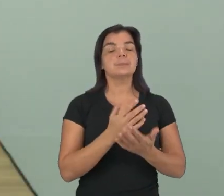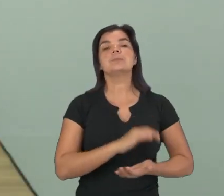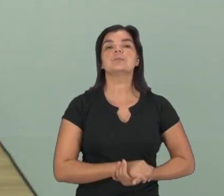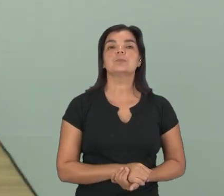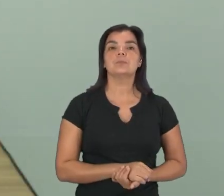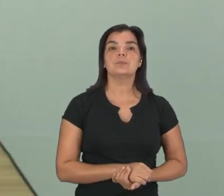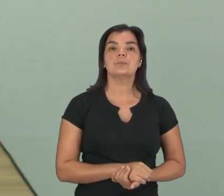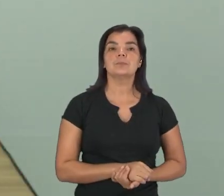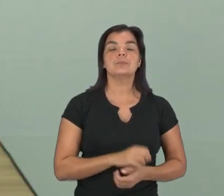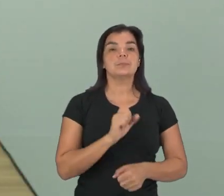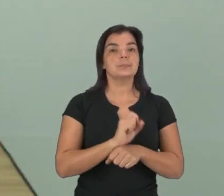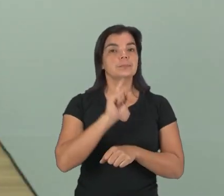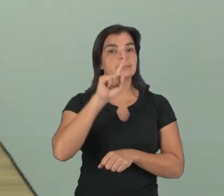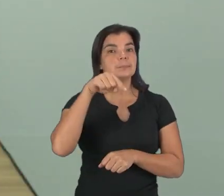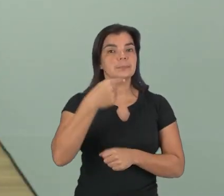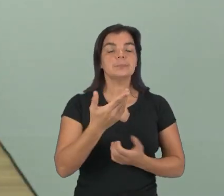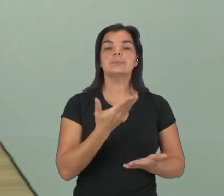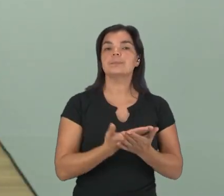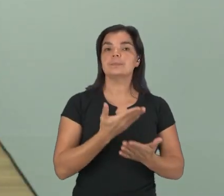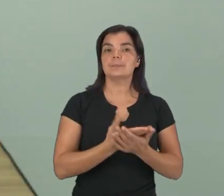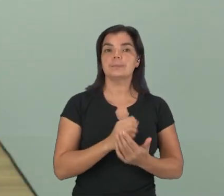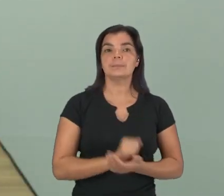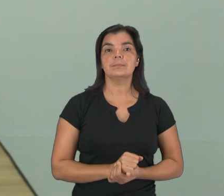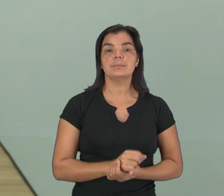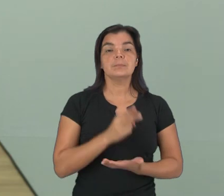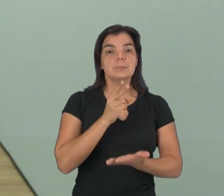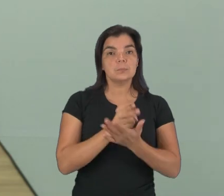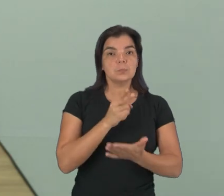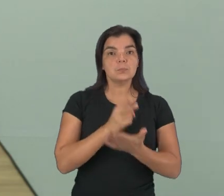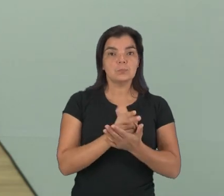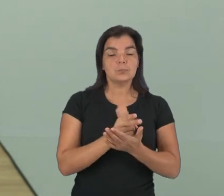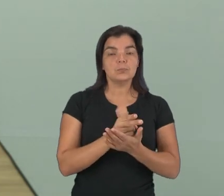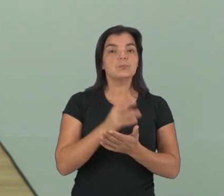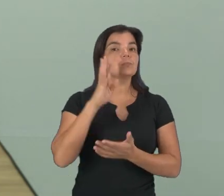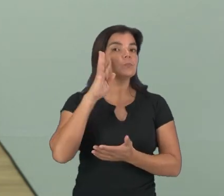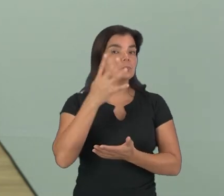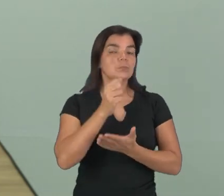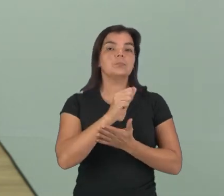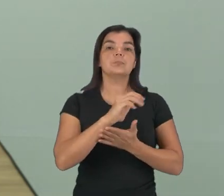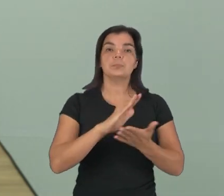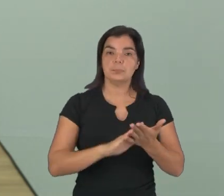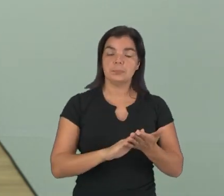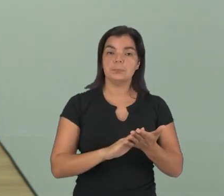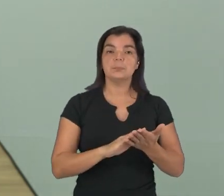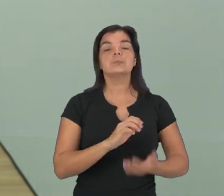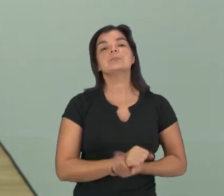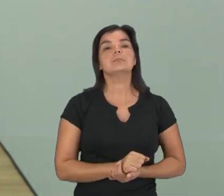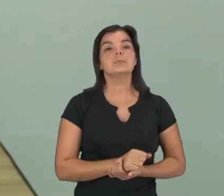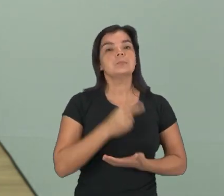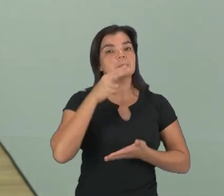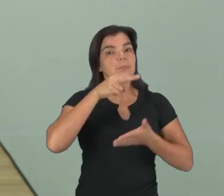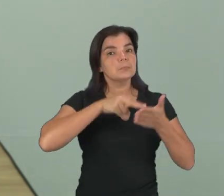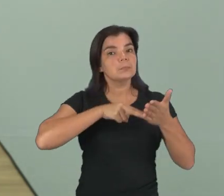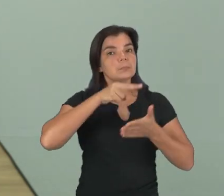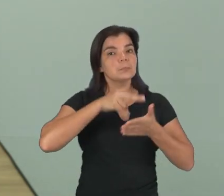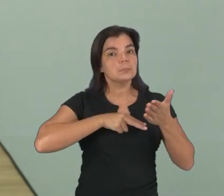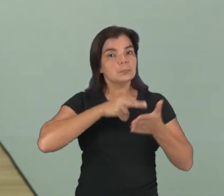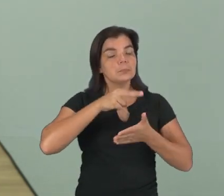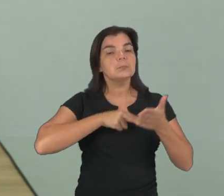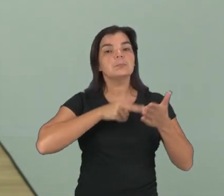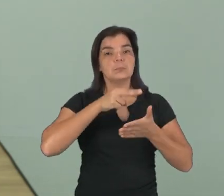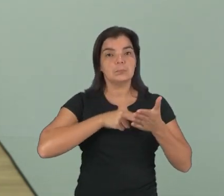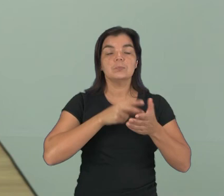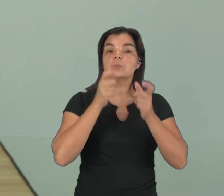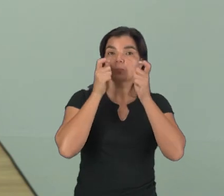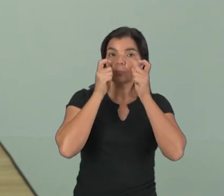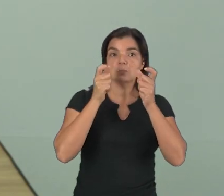aqui e eu te vejo numa próxima aula. Sempre que você for resolver qualquer situação, problema, leia